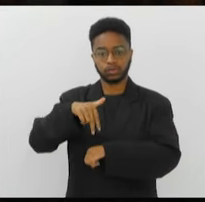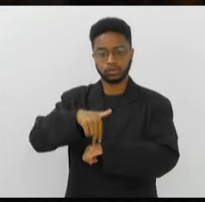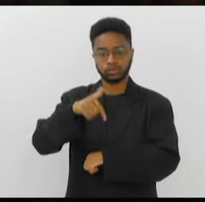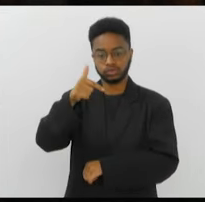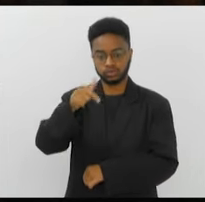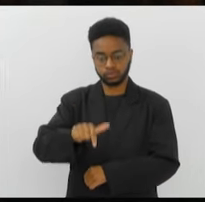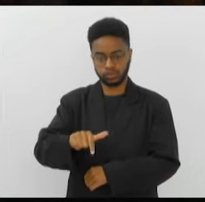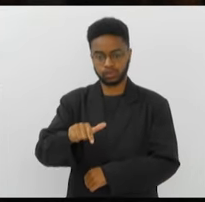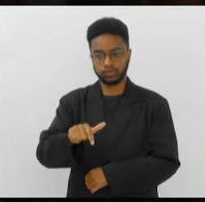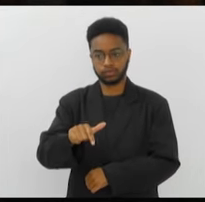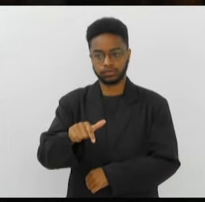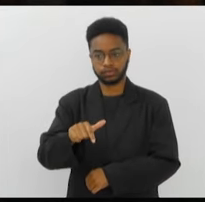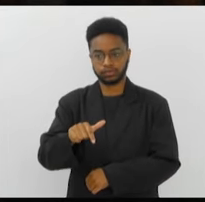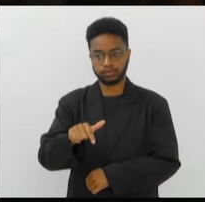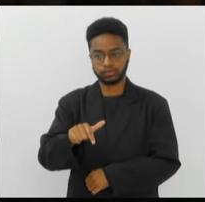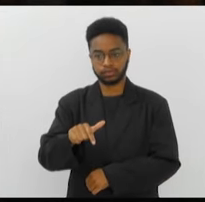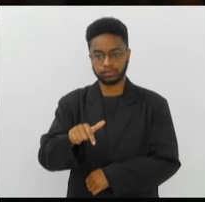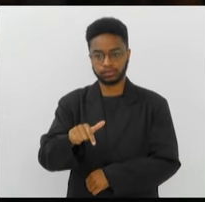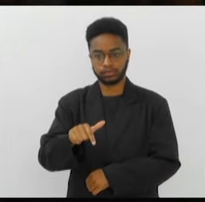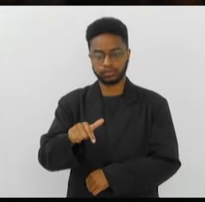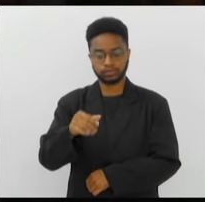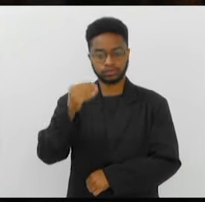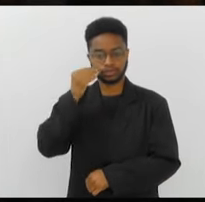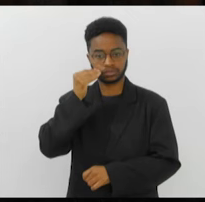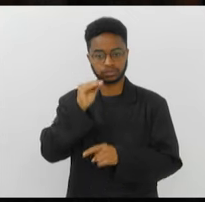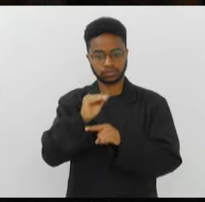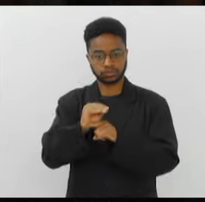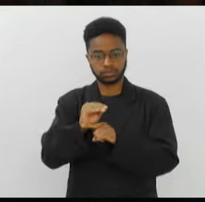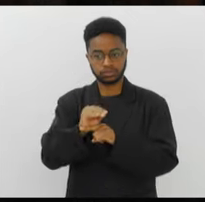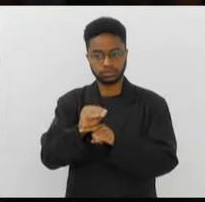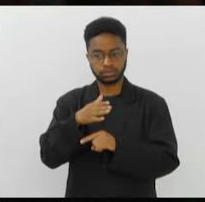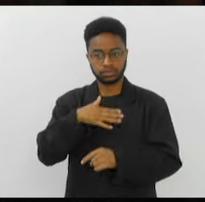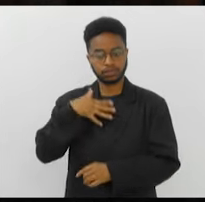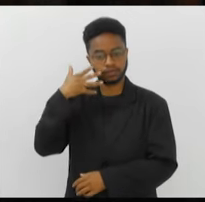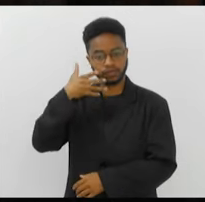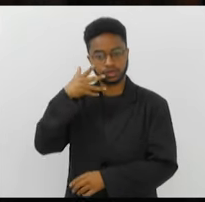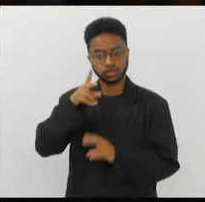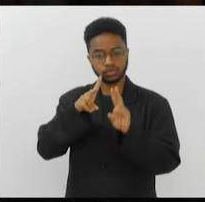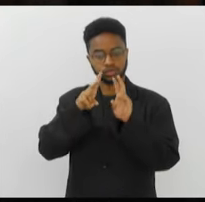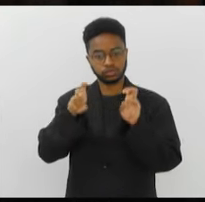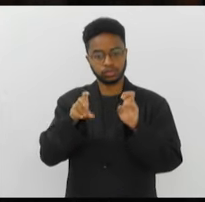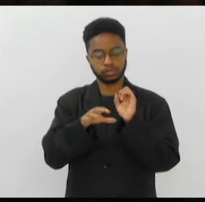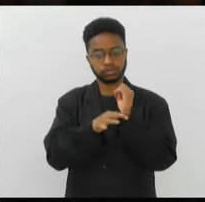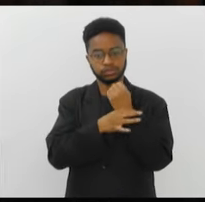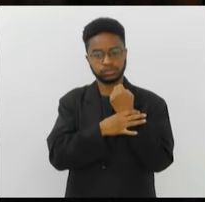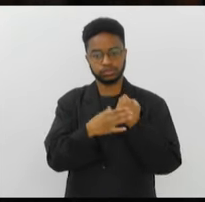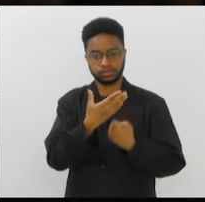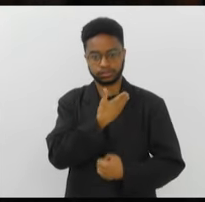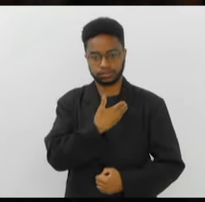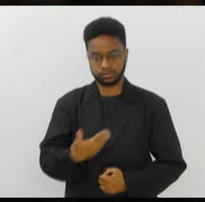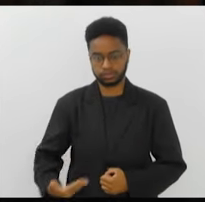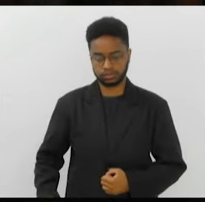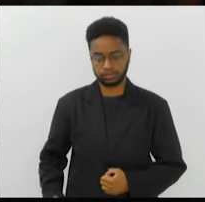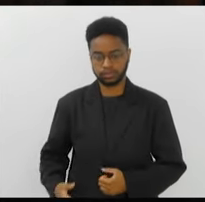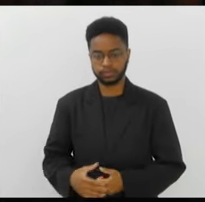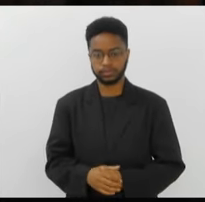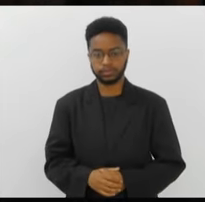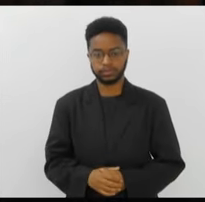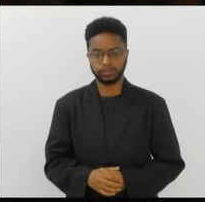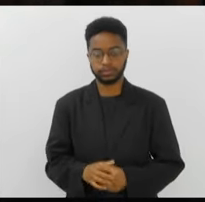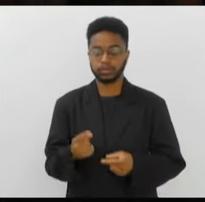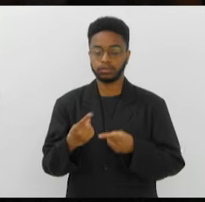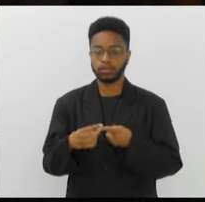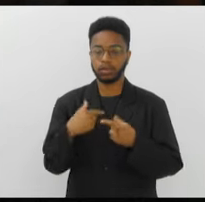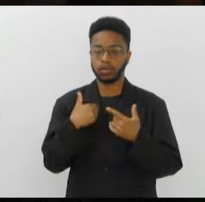vez cuidar da minha fala sobre a segurança pública. Quero